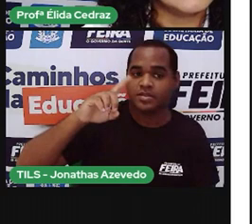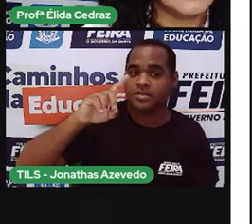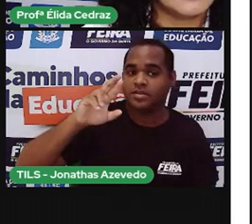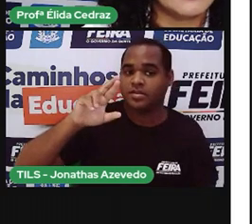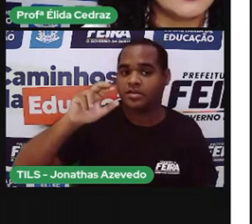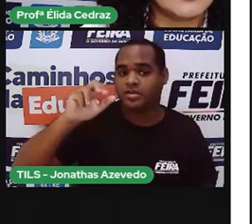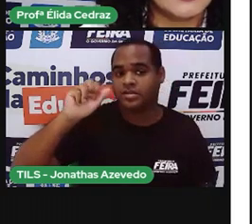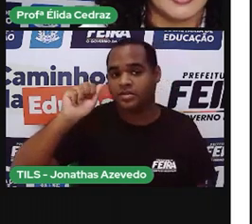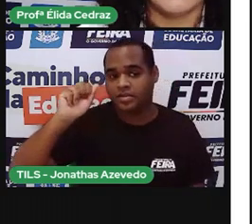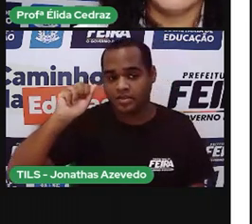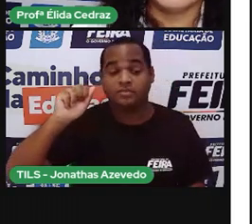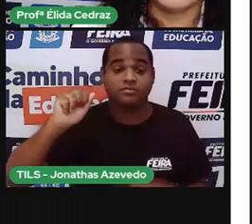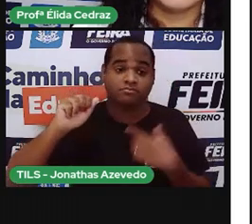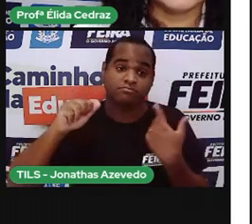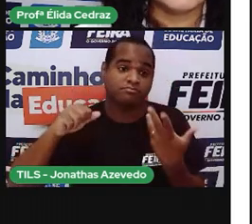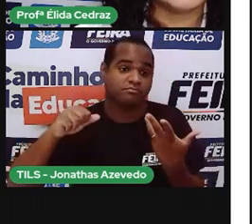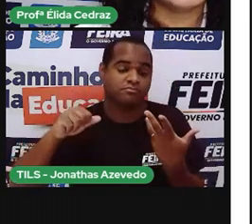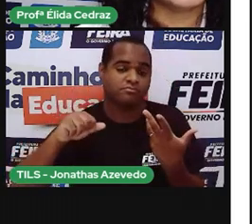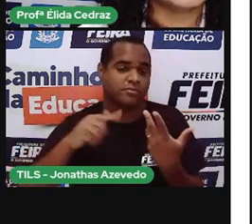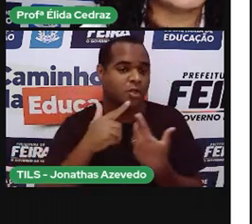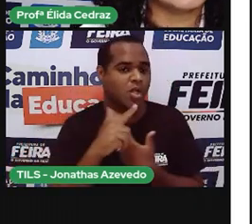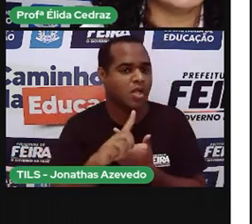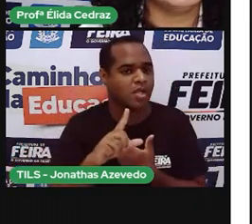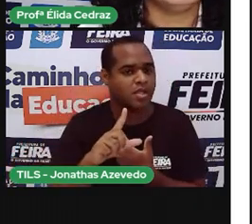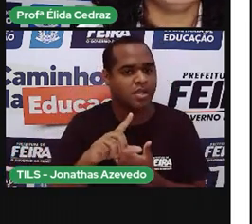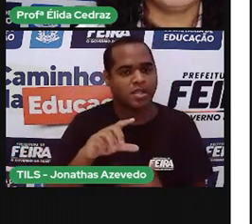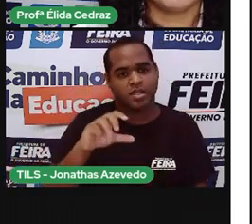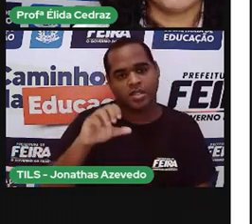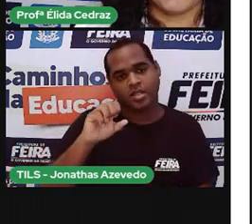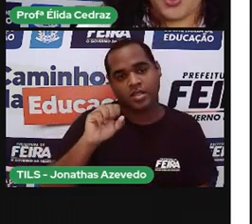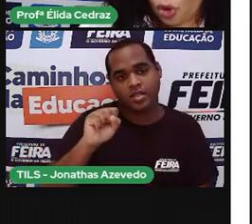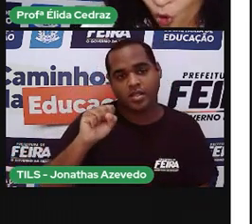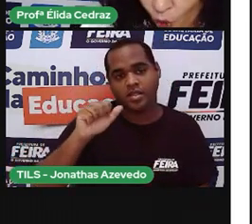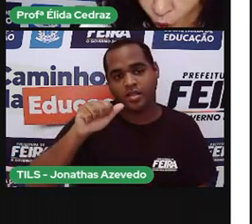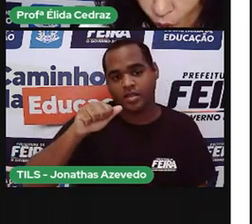Ó, Sandra. E de